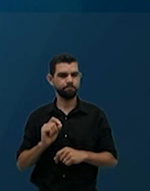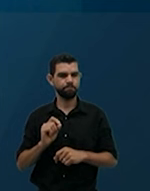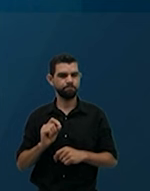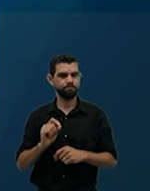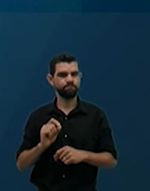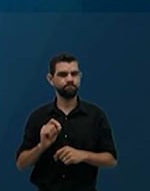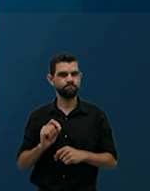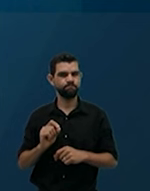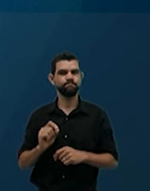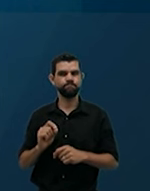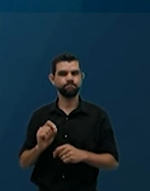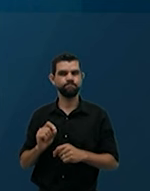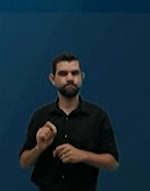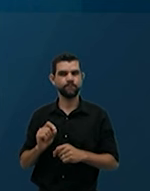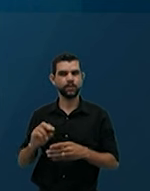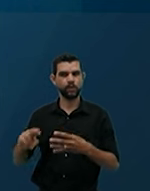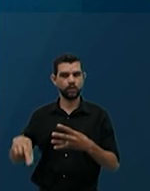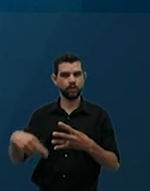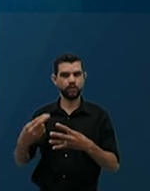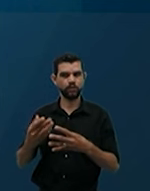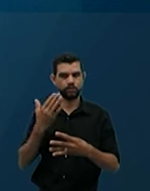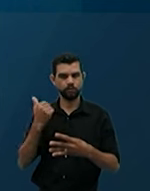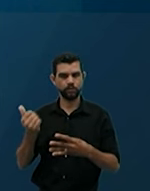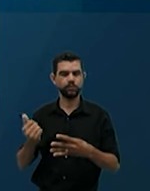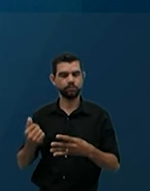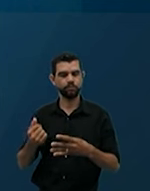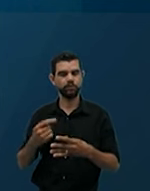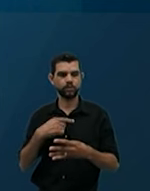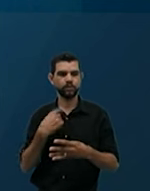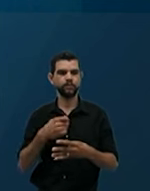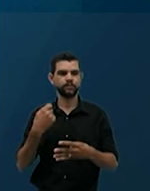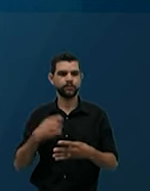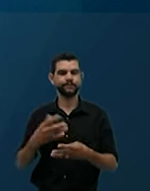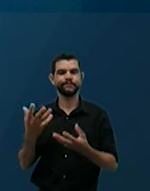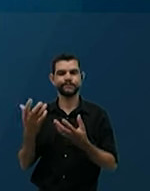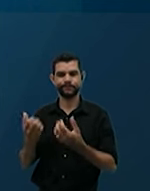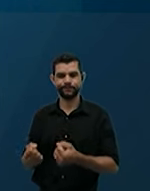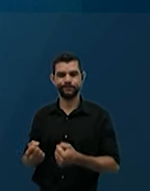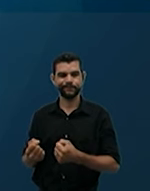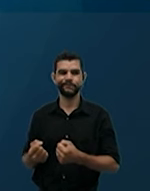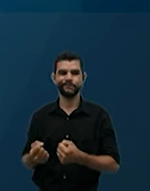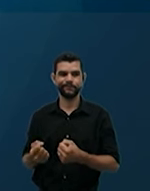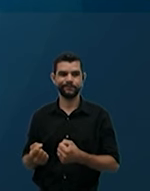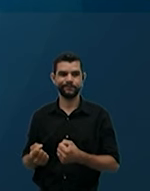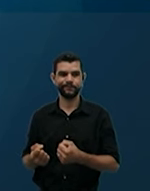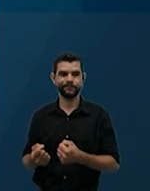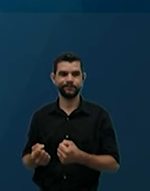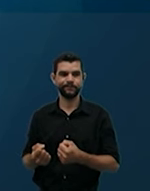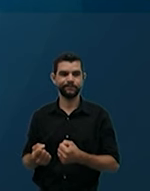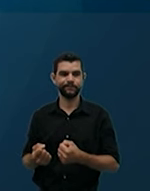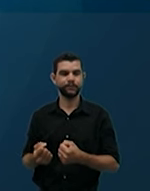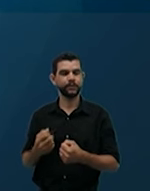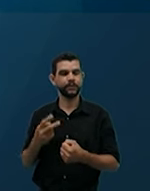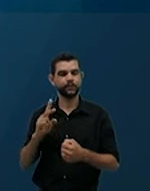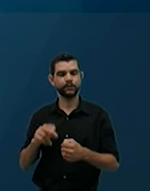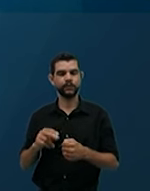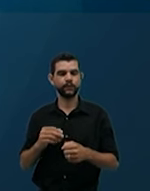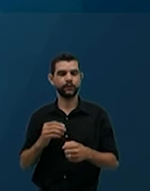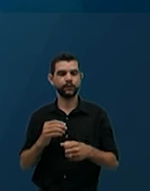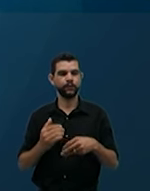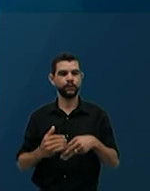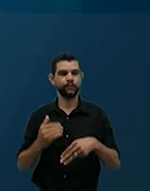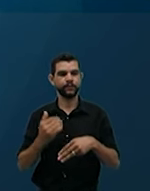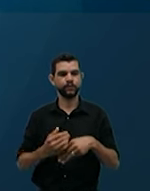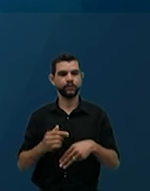o recurso, simplesmente, pelas razões apontadas pelo ministro Gurgel, e talvez aqui seja até bom